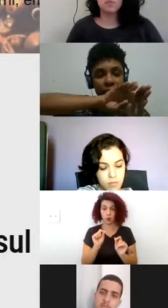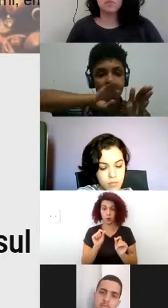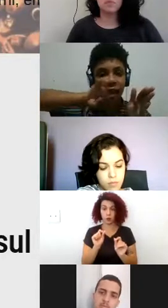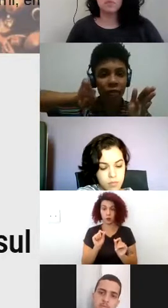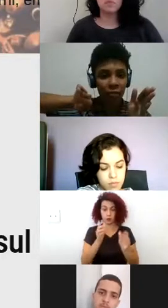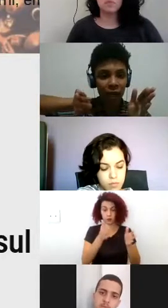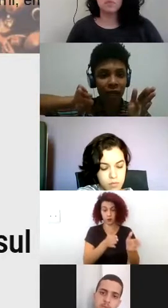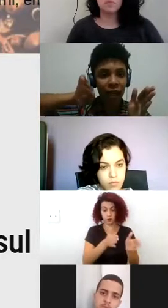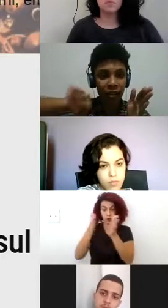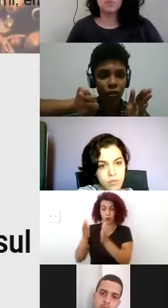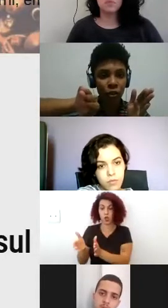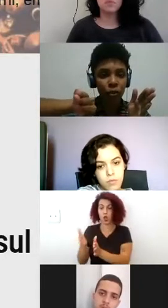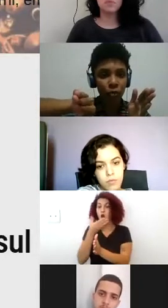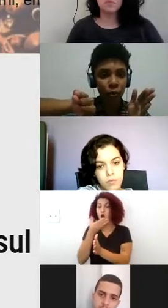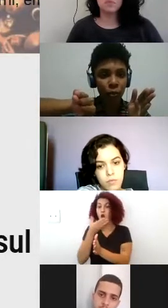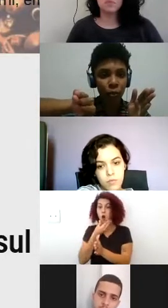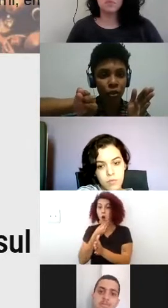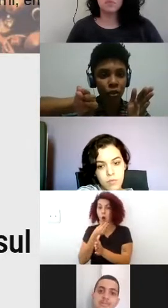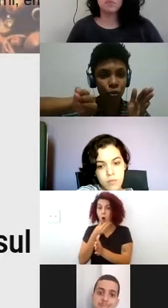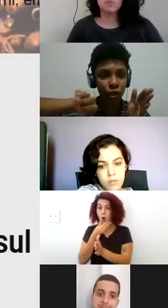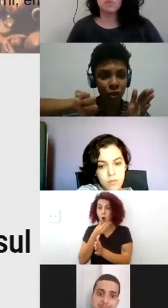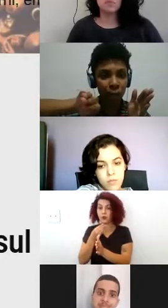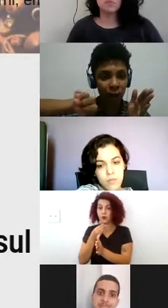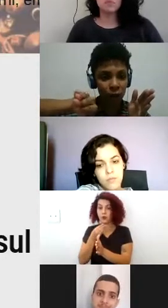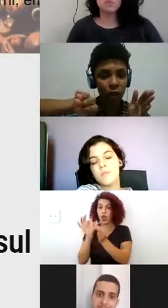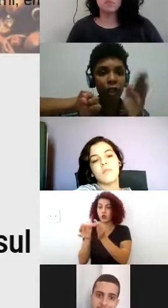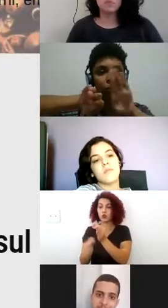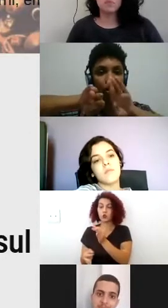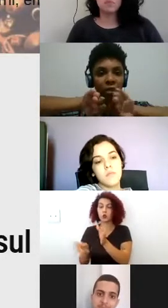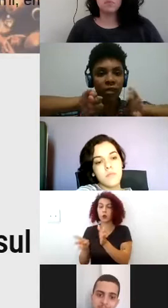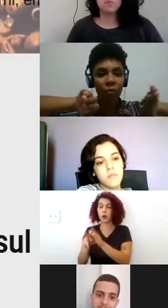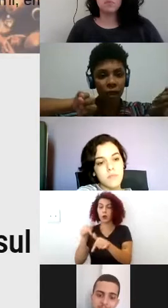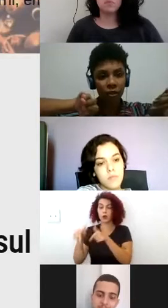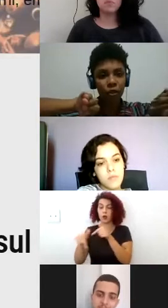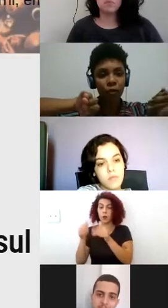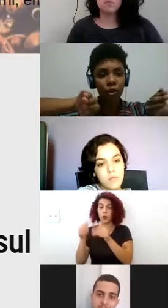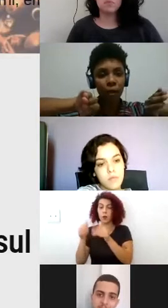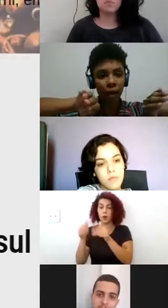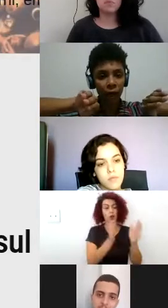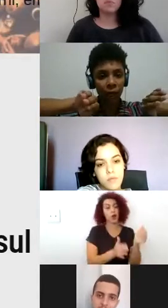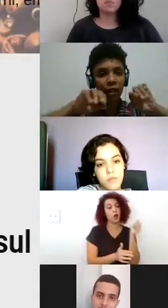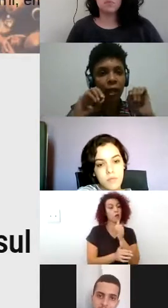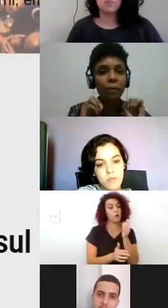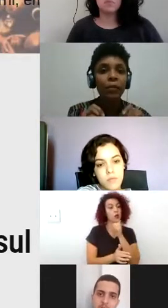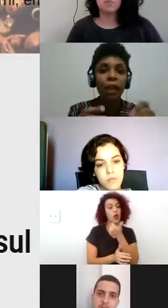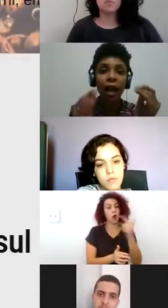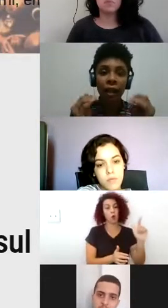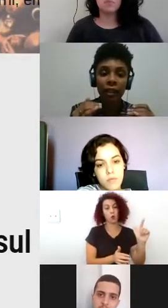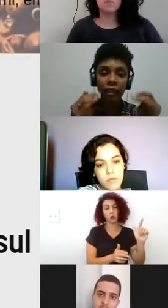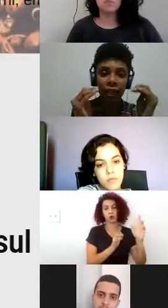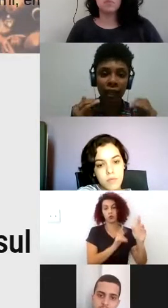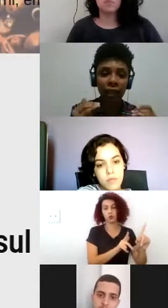homens servem para esse tipo de poder de destruir cura de trabalho e mulher em serve para esse tipo de trabalho tá